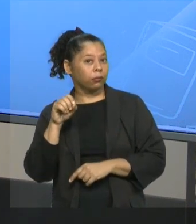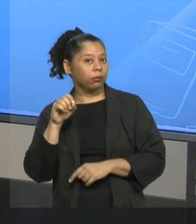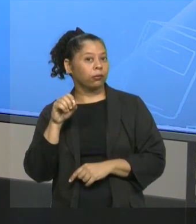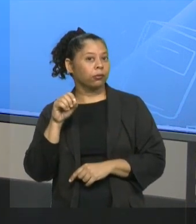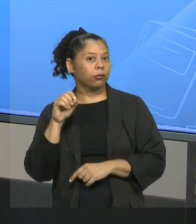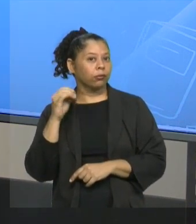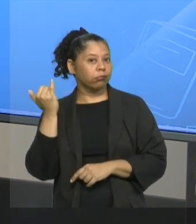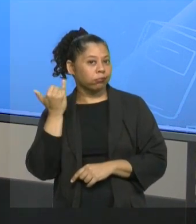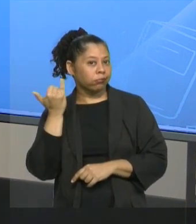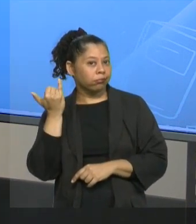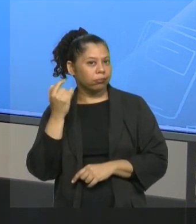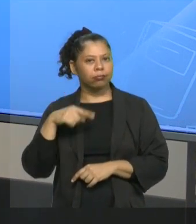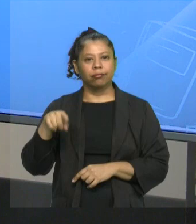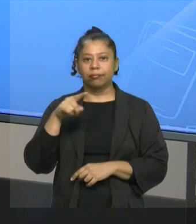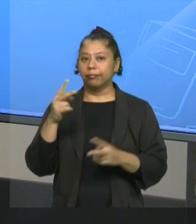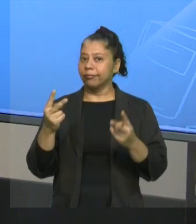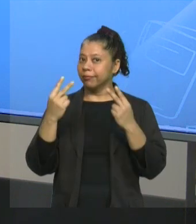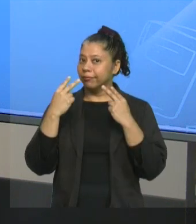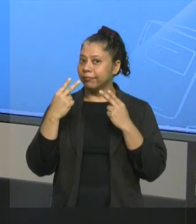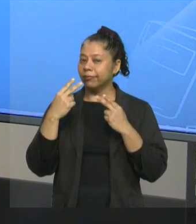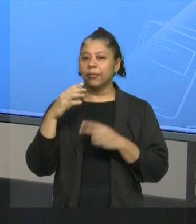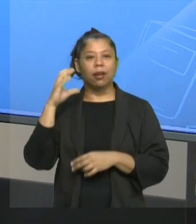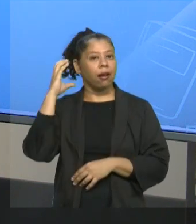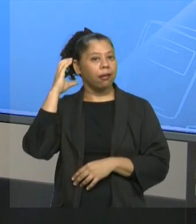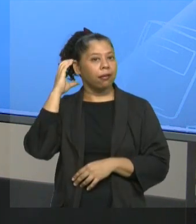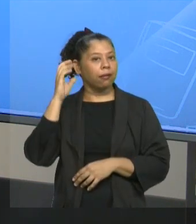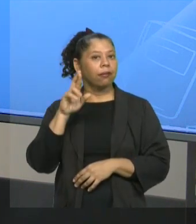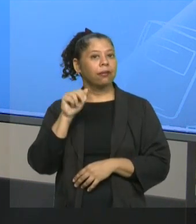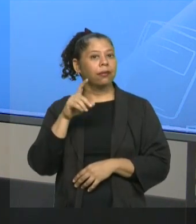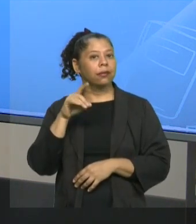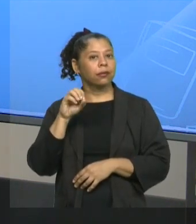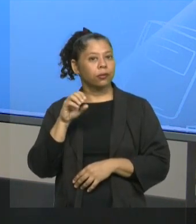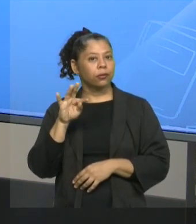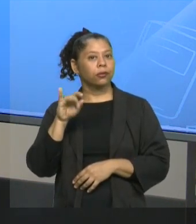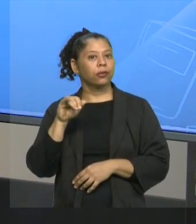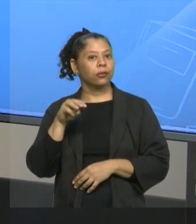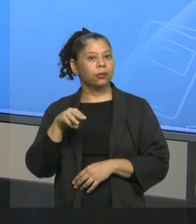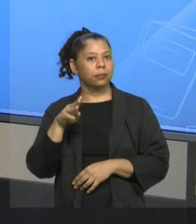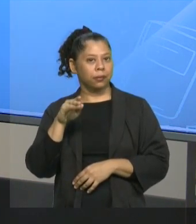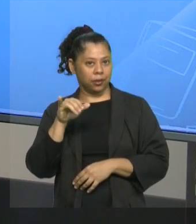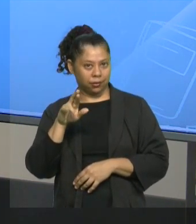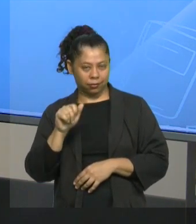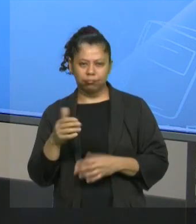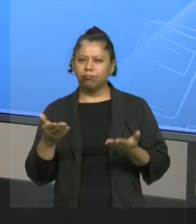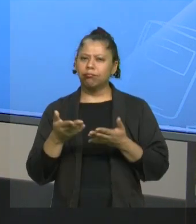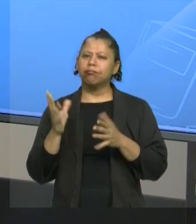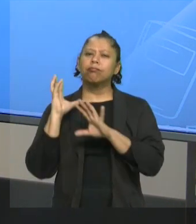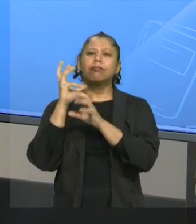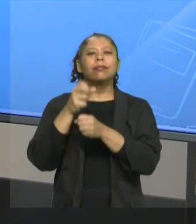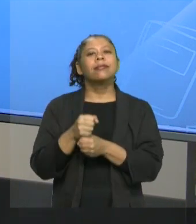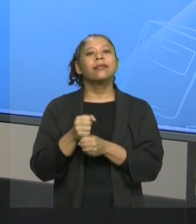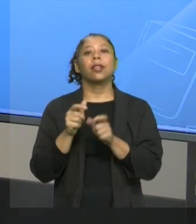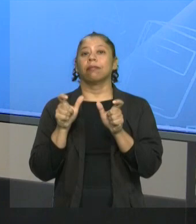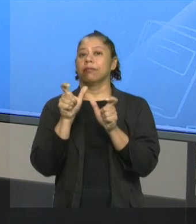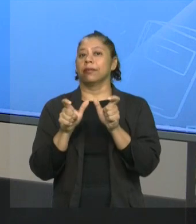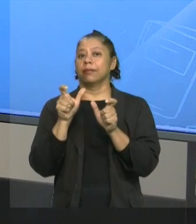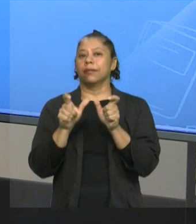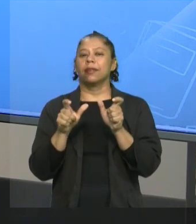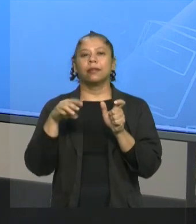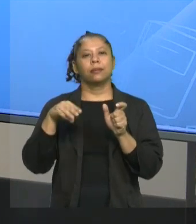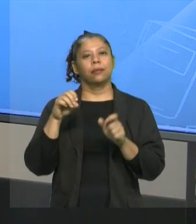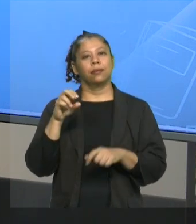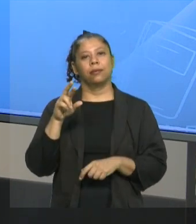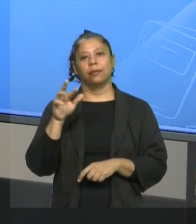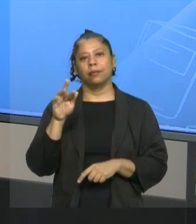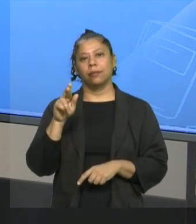pela Rádio Timbira. Vamos começar por uma revisão de morfologia, vendo e